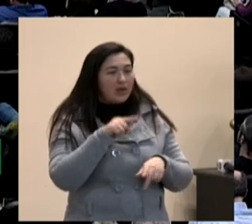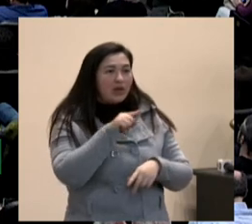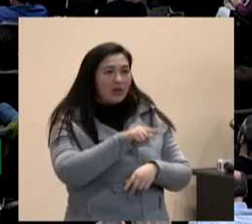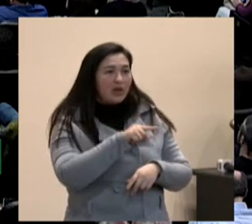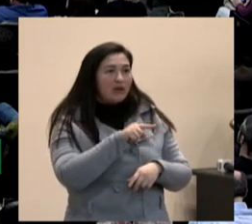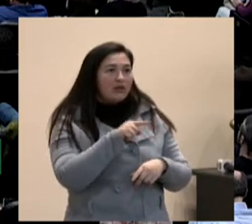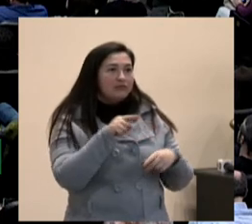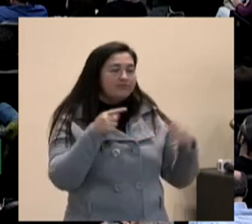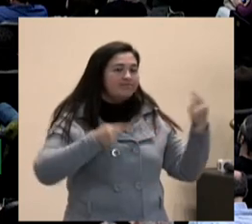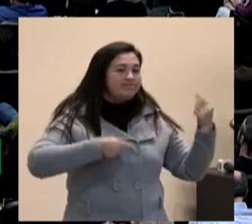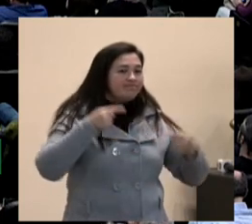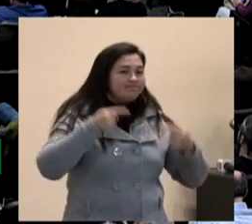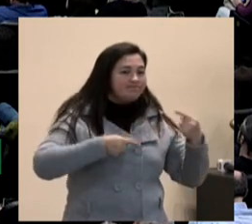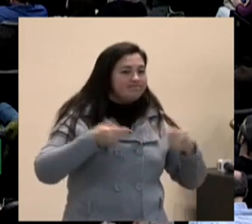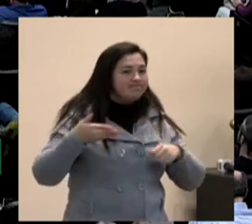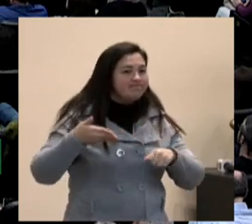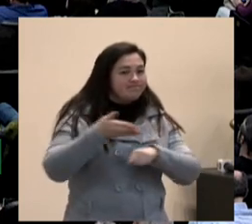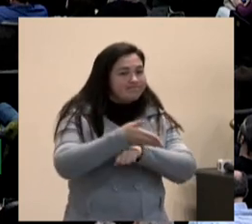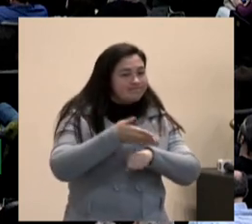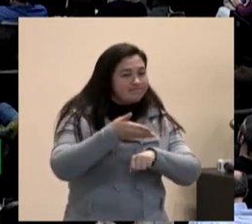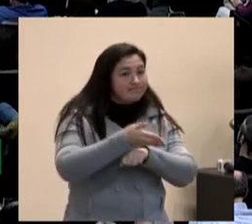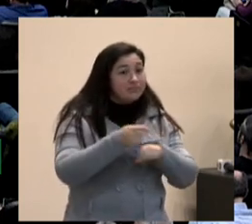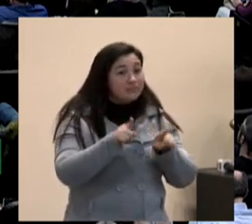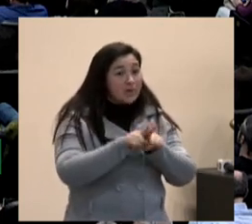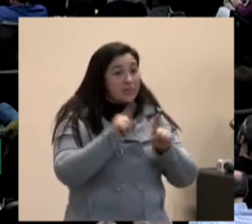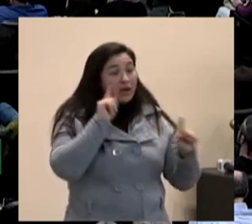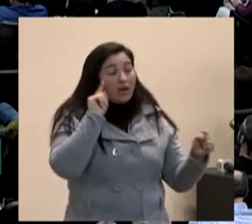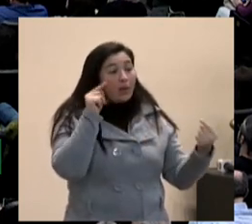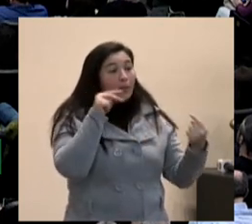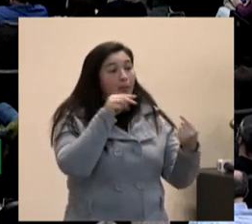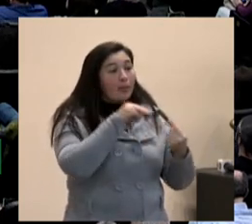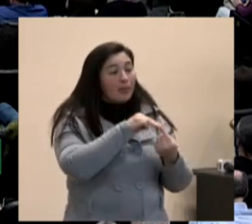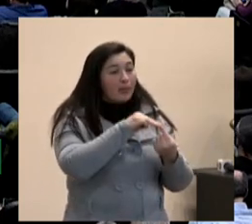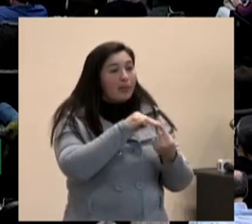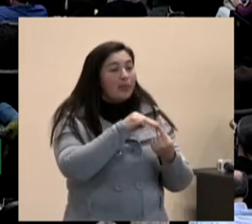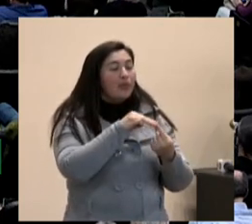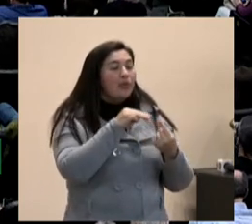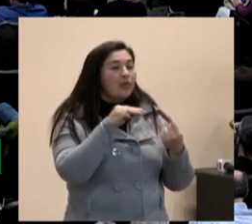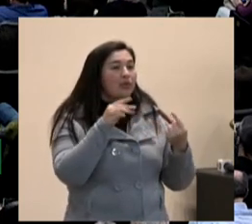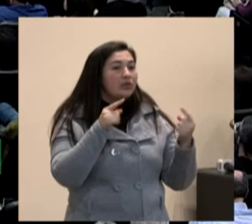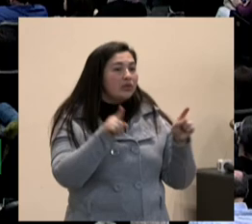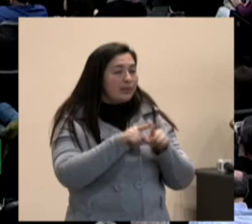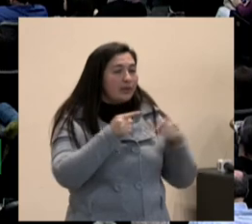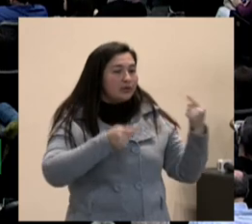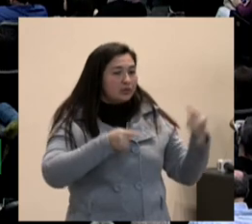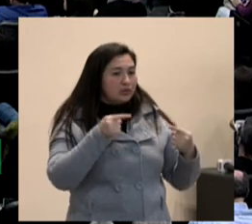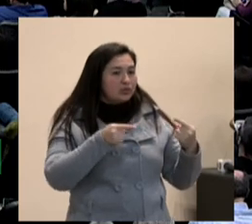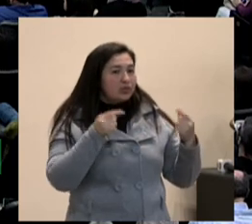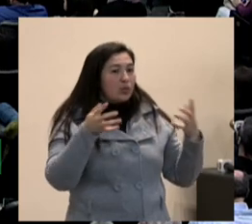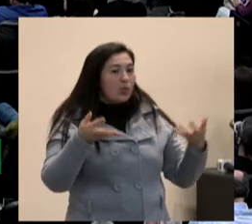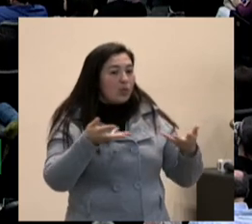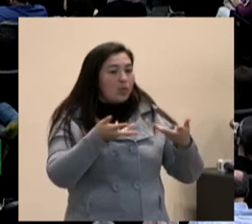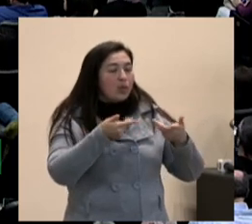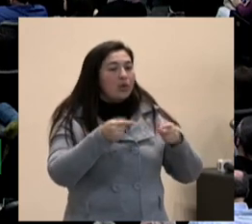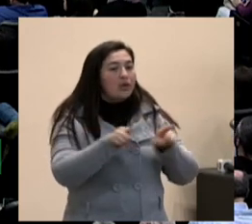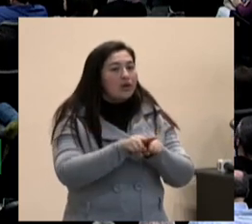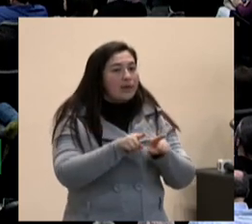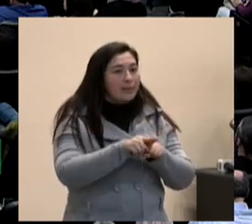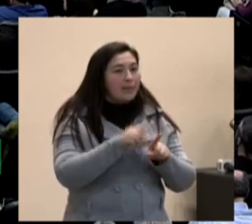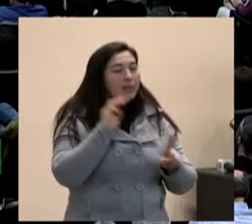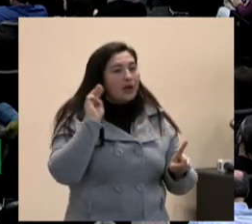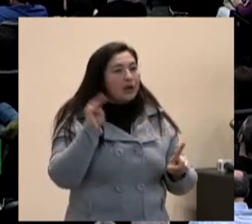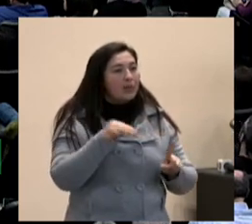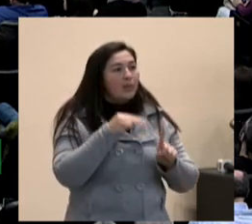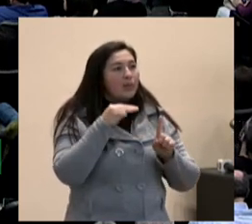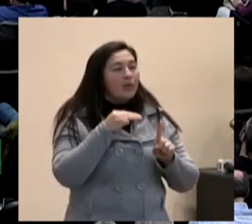de discussão sobre o acesso e metas específicas, e elementos de discussão sobre qualidade e também metas específicas. Nós